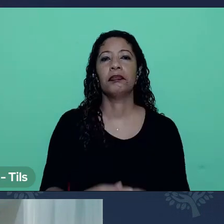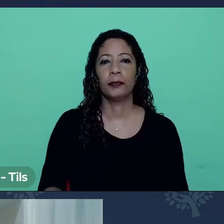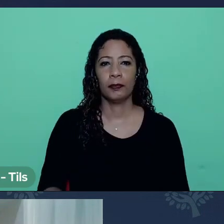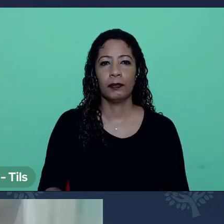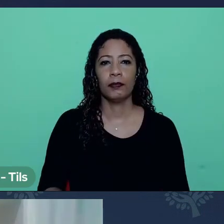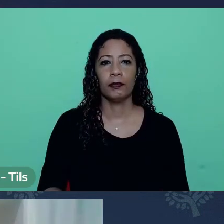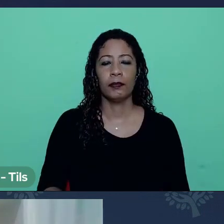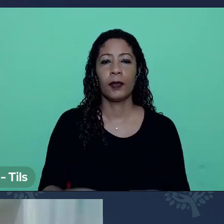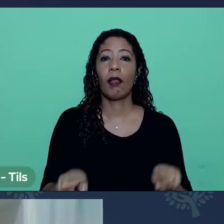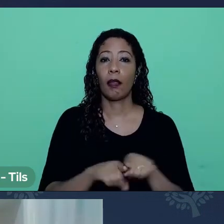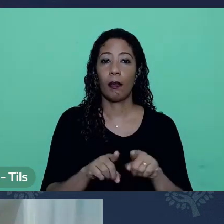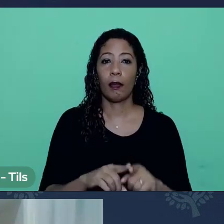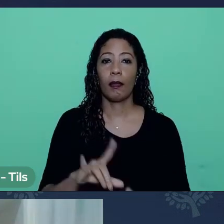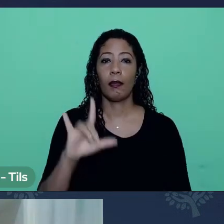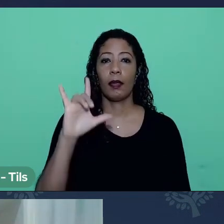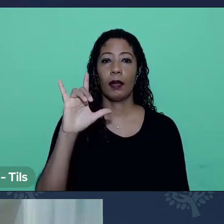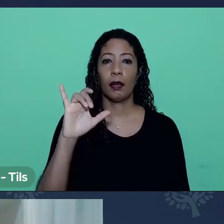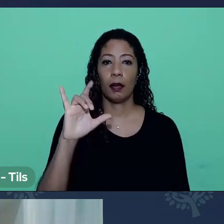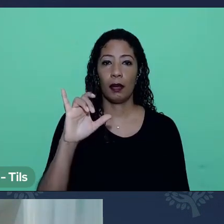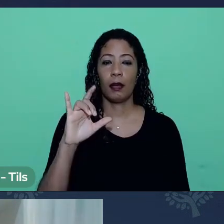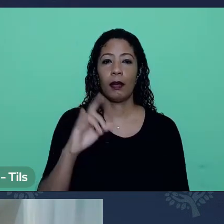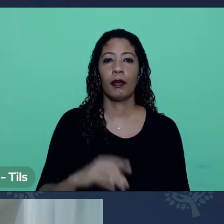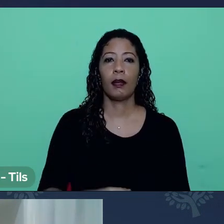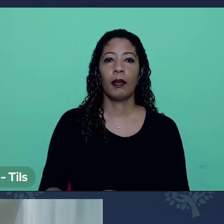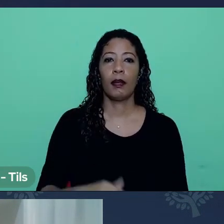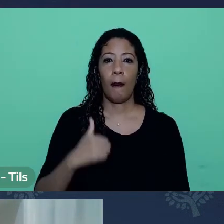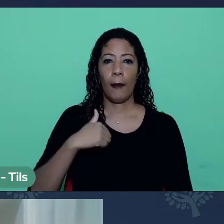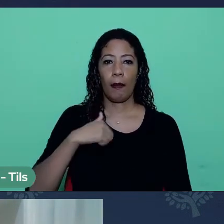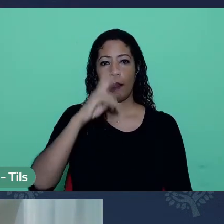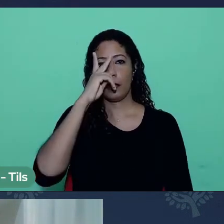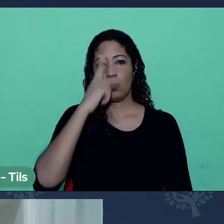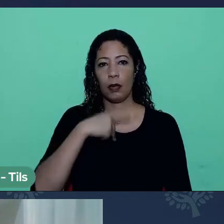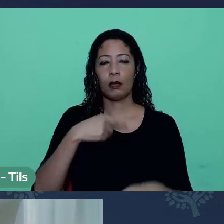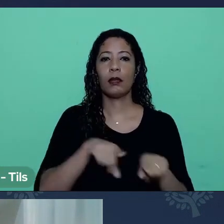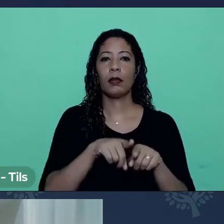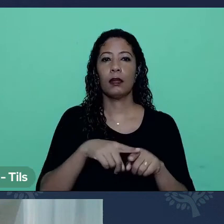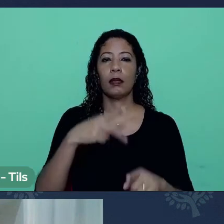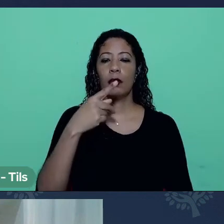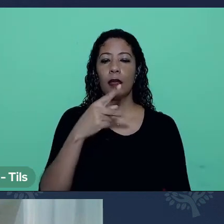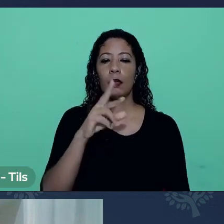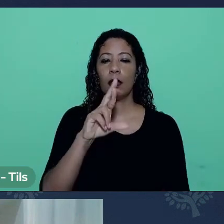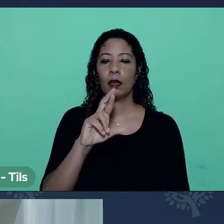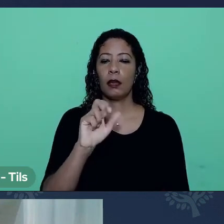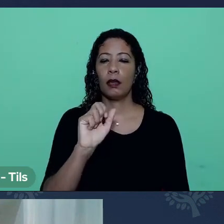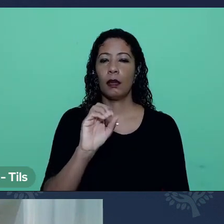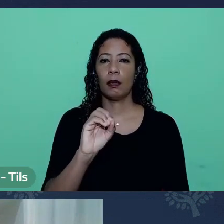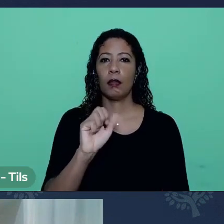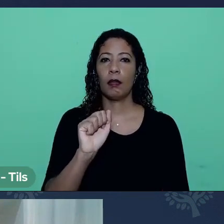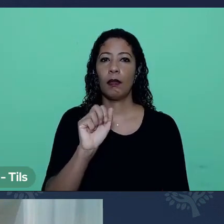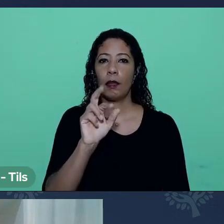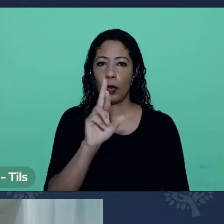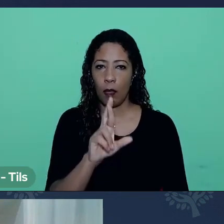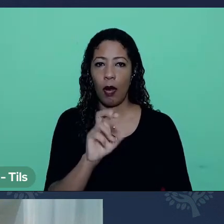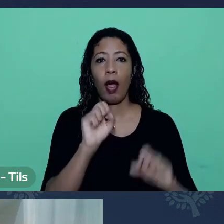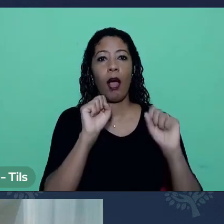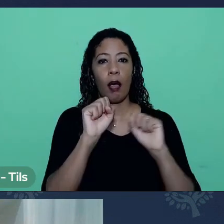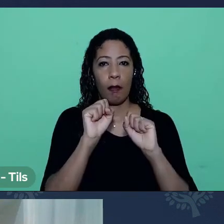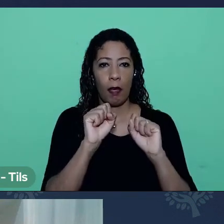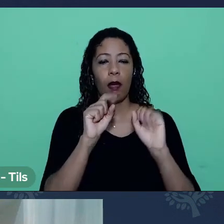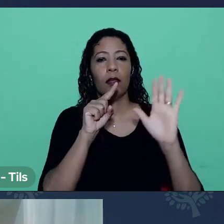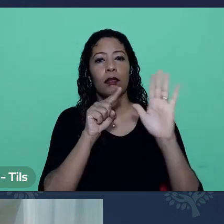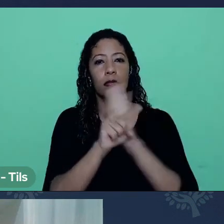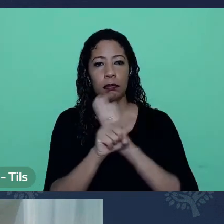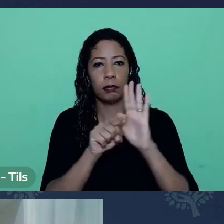Instagram meu próprio, Adelmir Machado, ou da Fundação Proar, vocês podem nos contactar e tirar outras